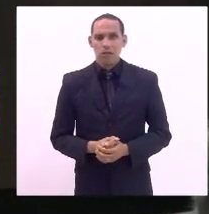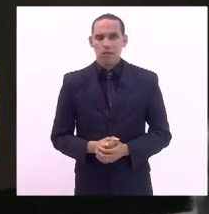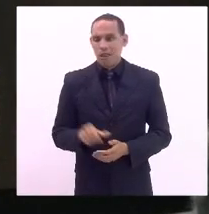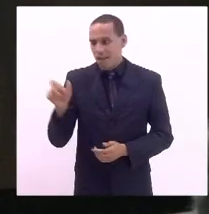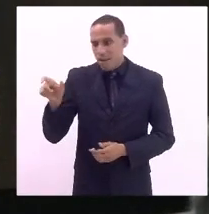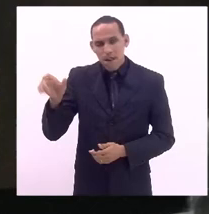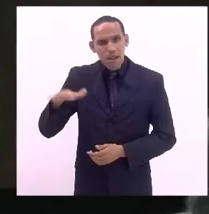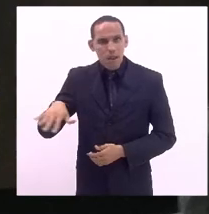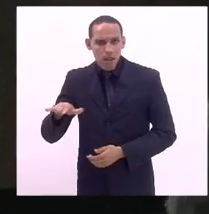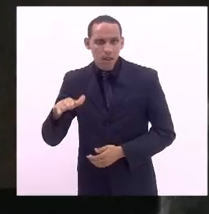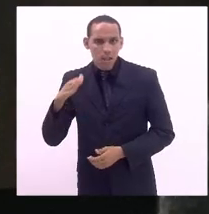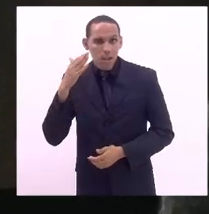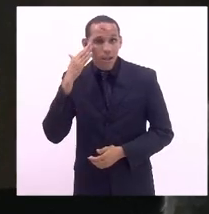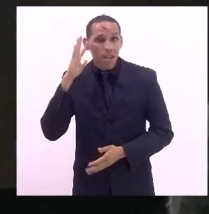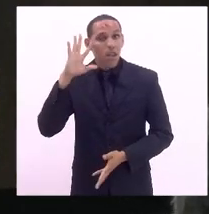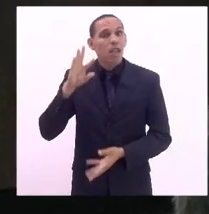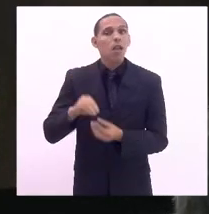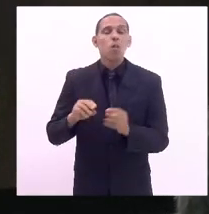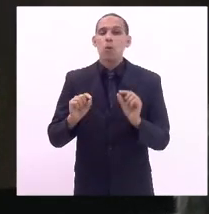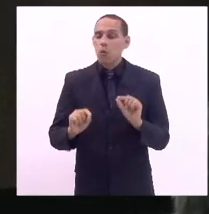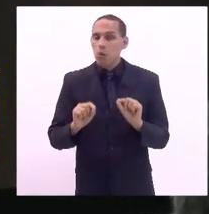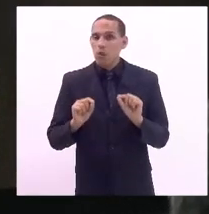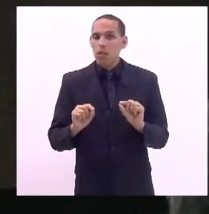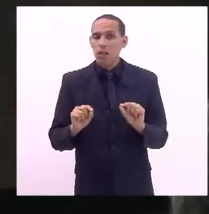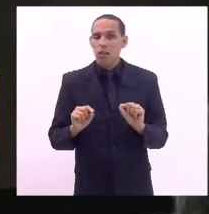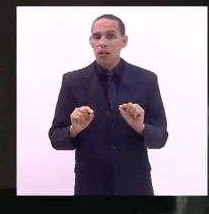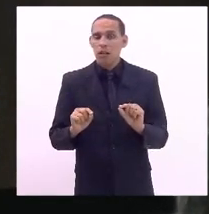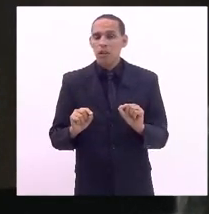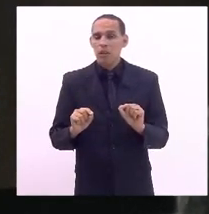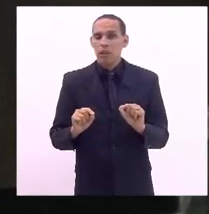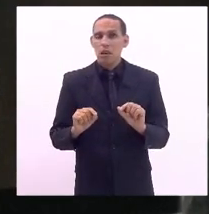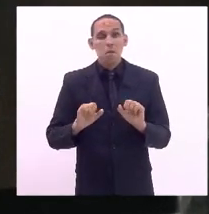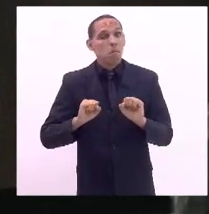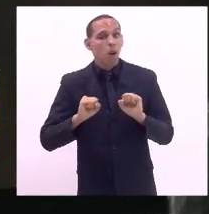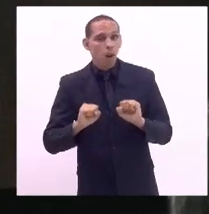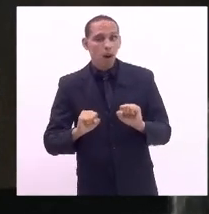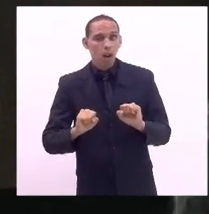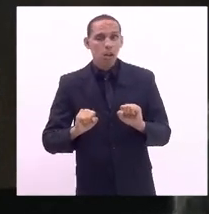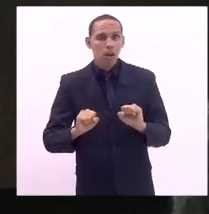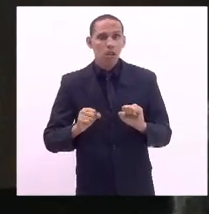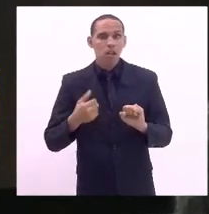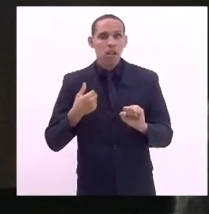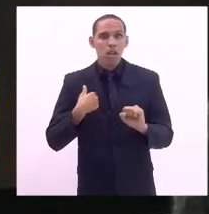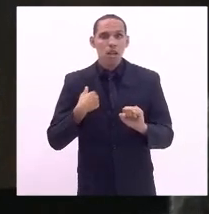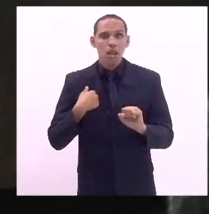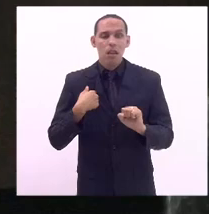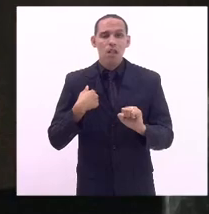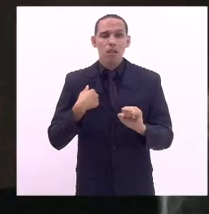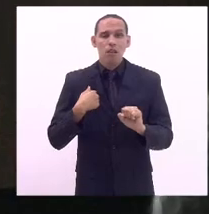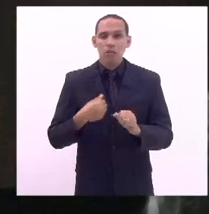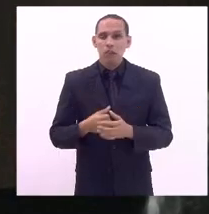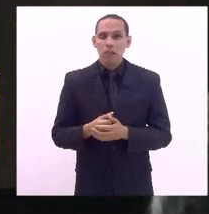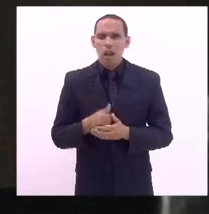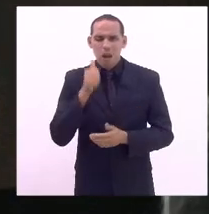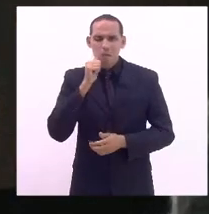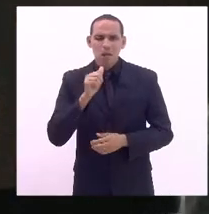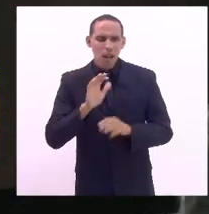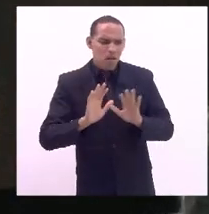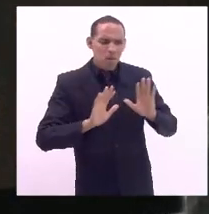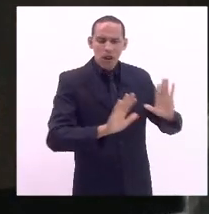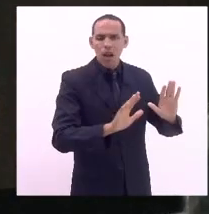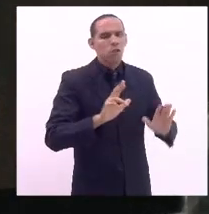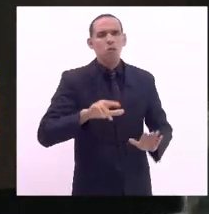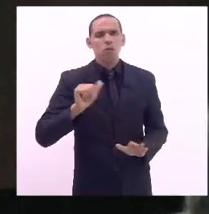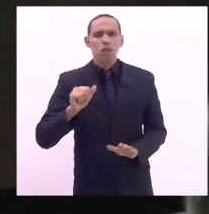entenderem de qualquer maneira que possivelmente eu possa ter empurrado uma dama na minha vida. Que ela não é. Mas